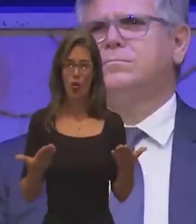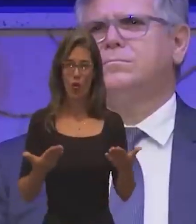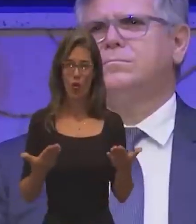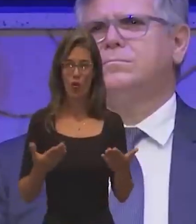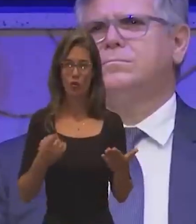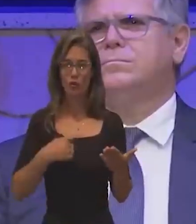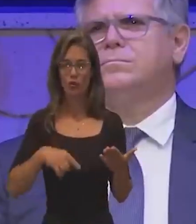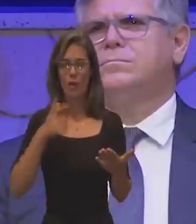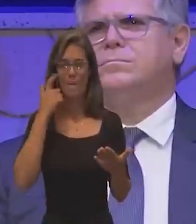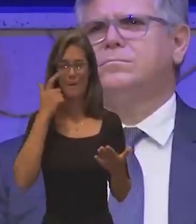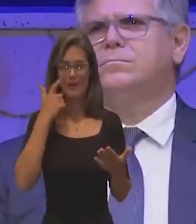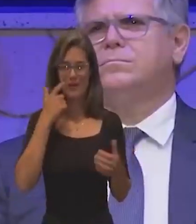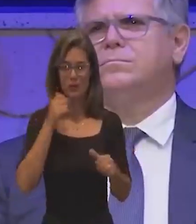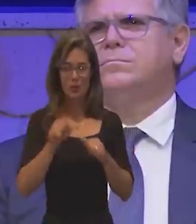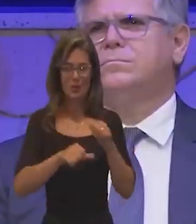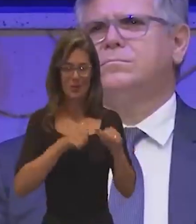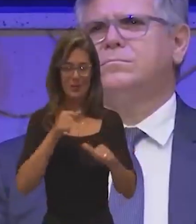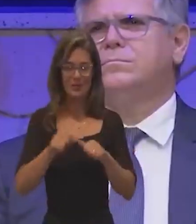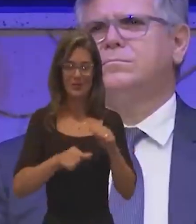temporária.